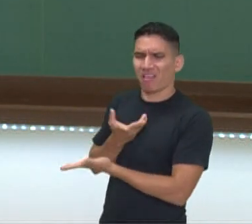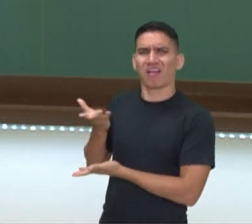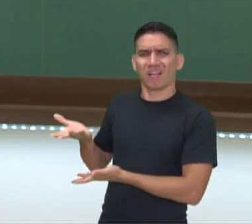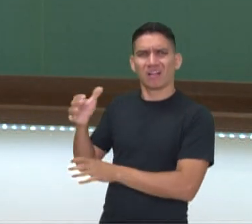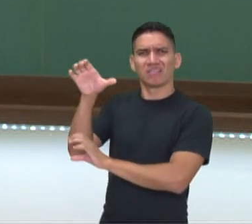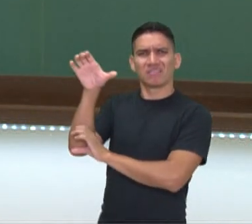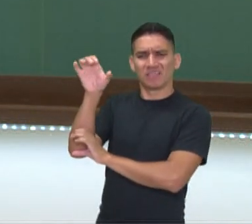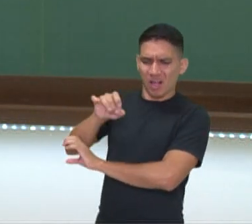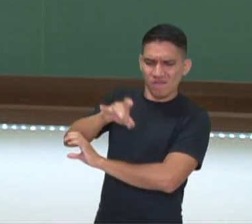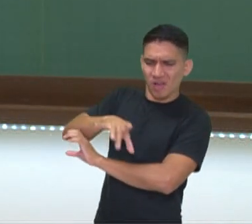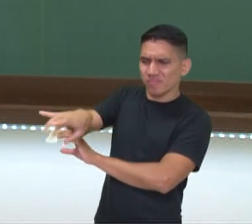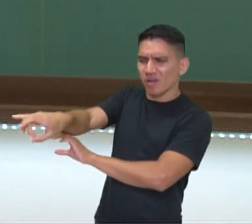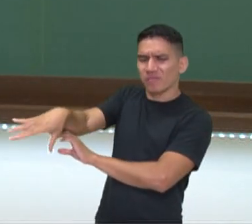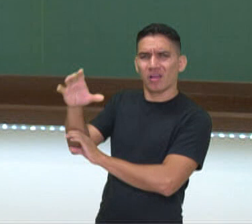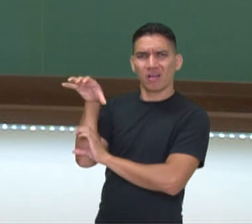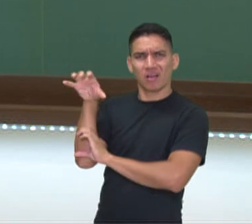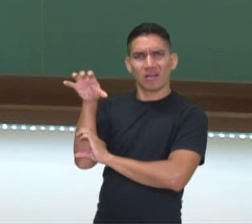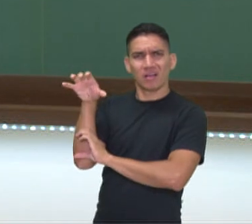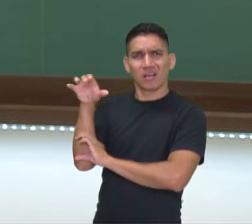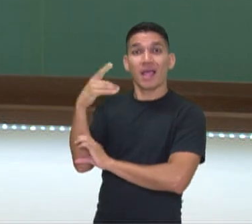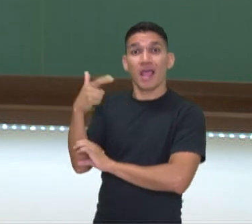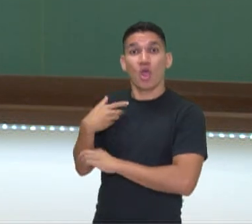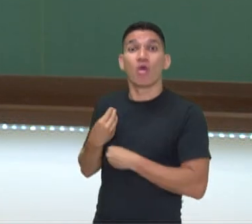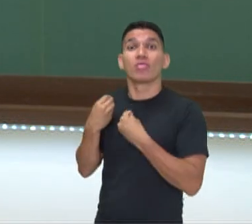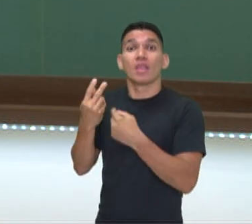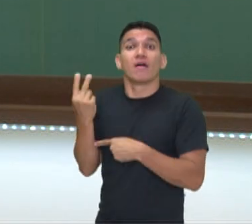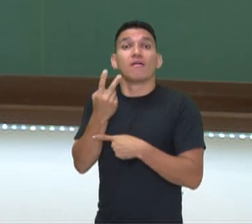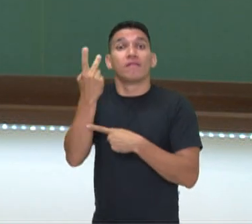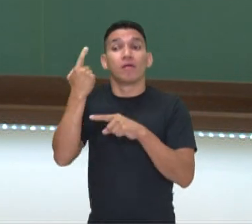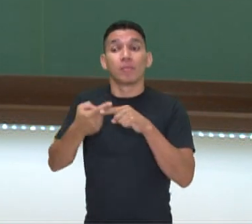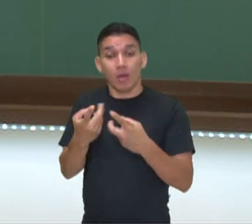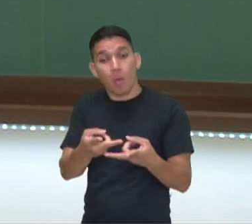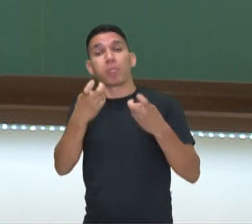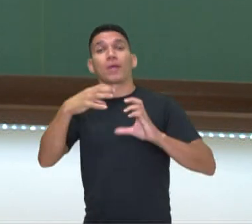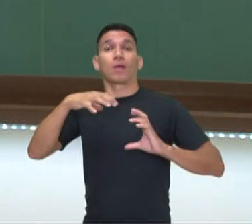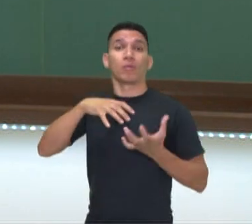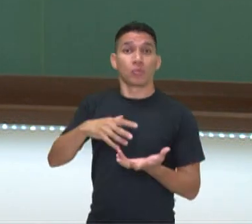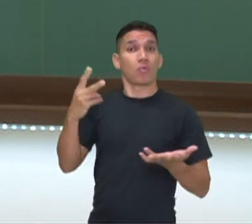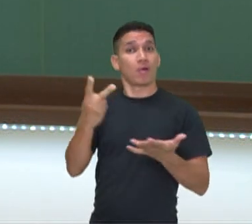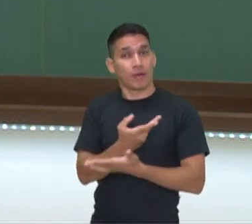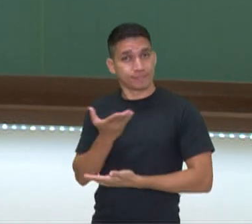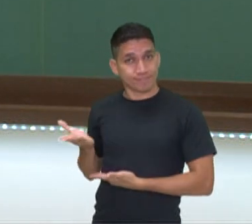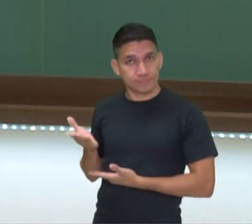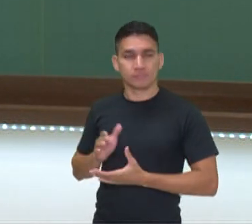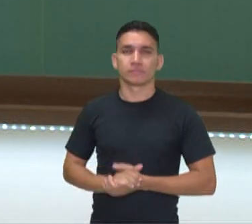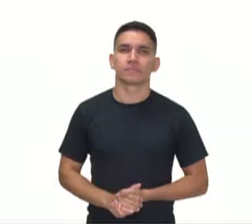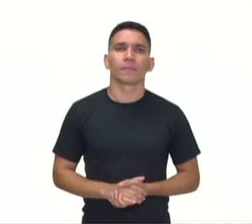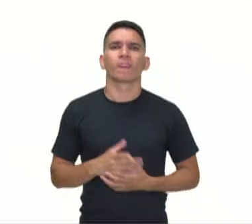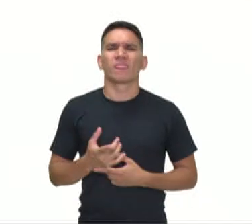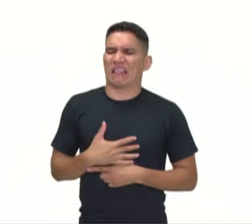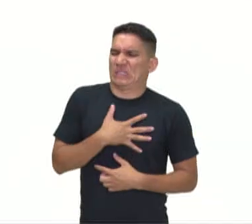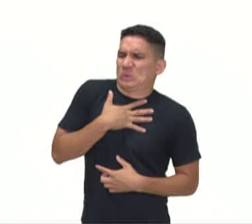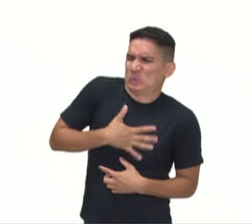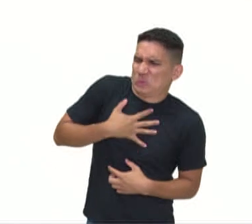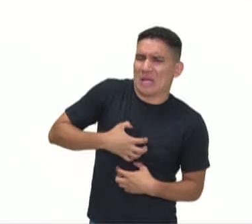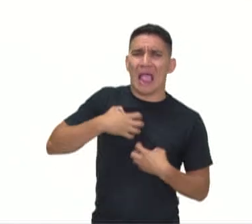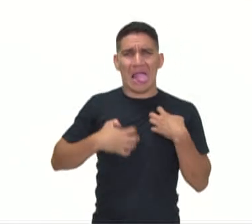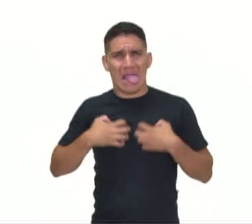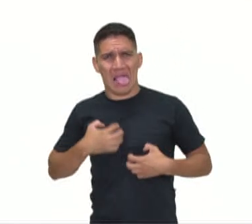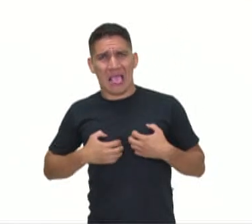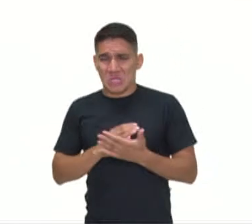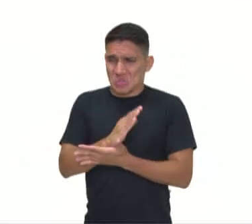que eu atribuo a essa situação que eu percebi no mundo, certo? O nojo, a irritação, o incômodo,